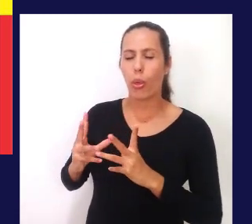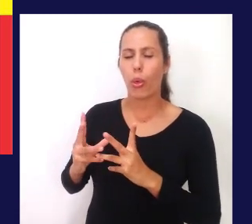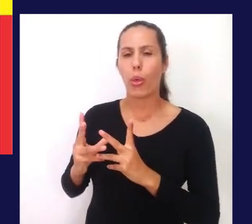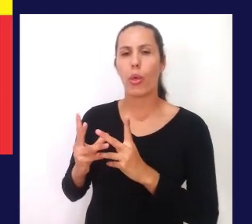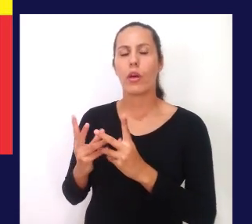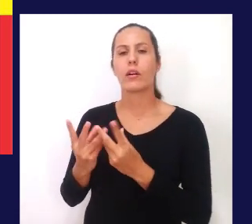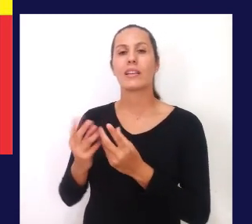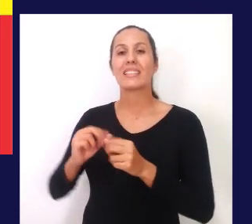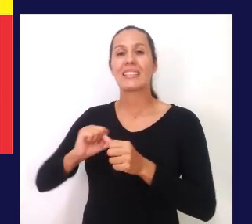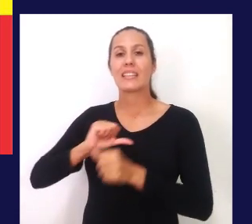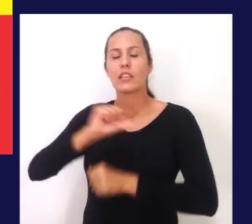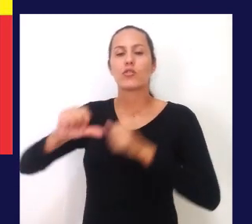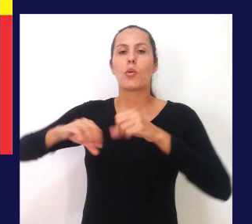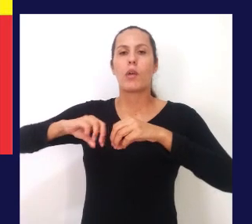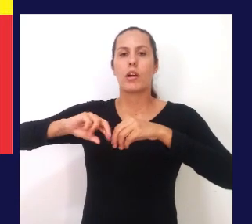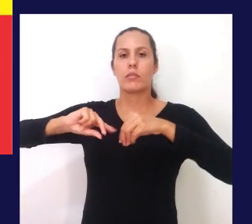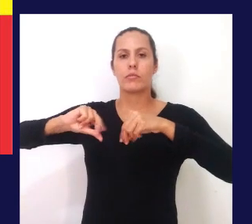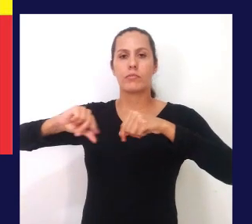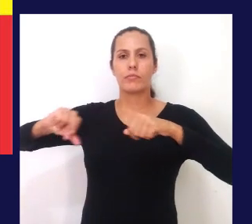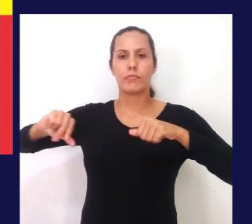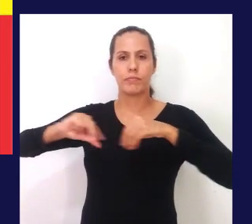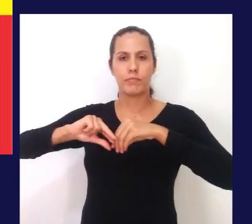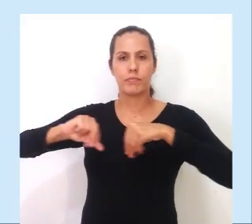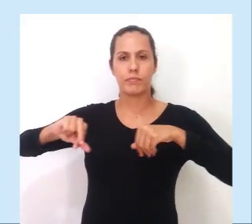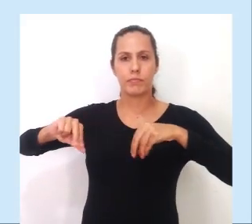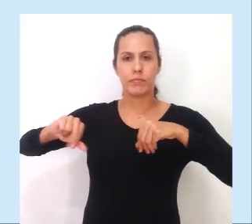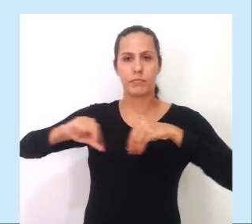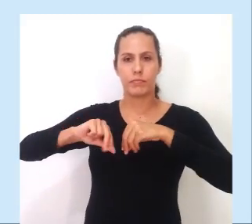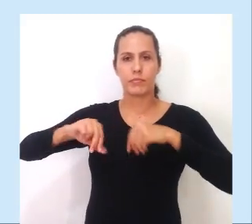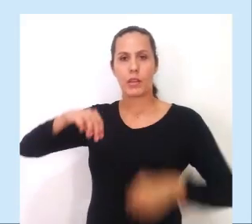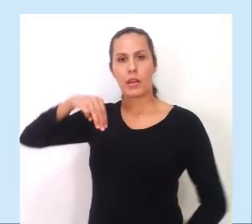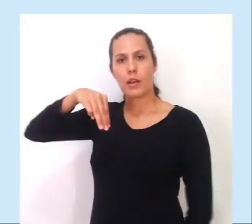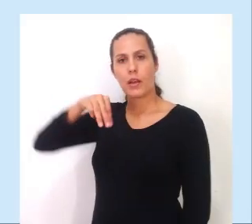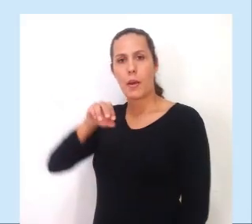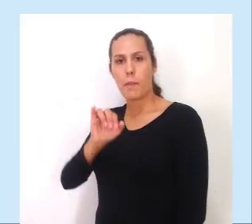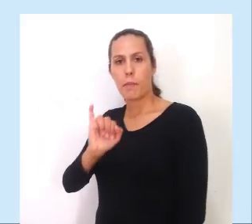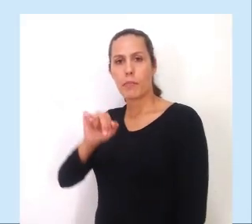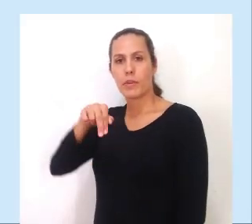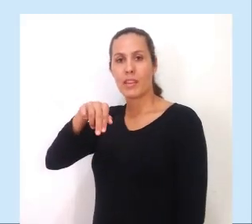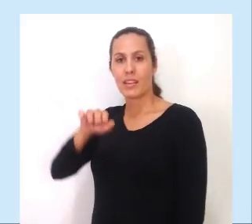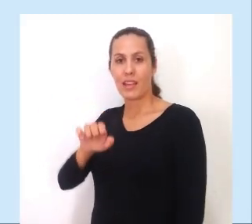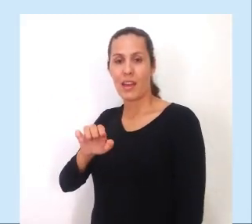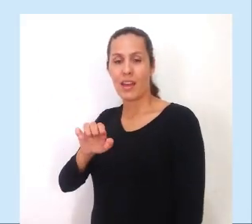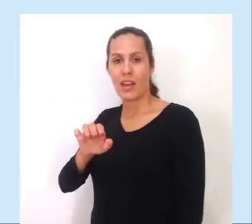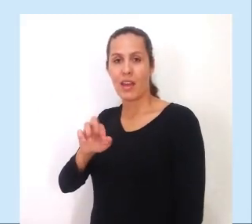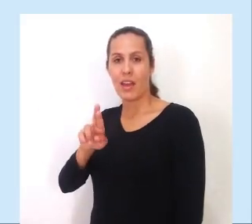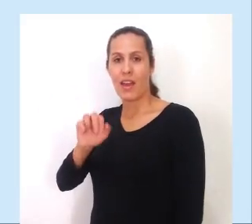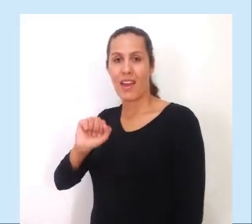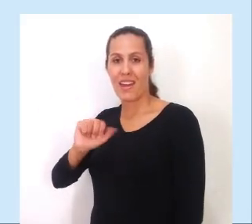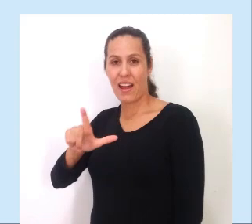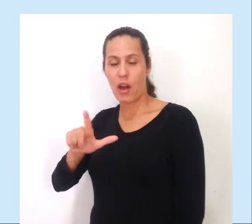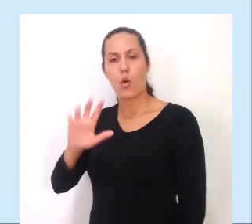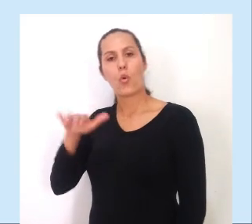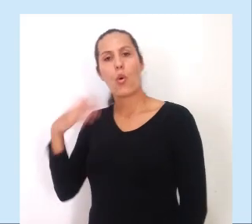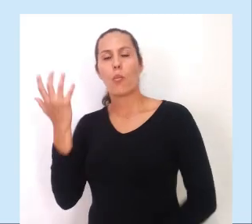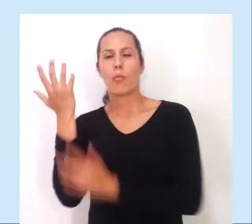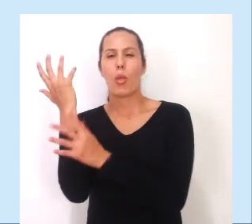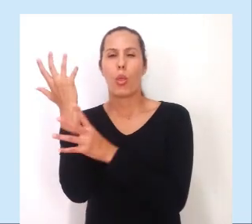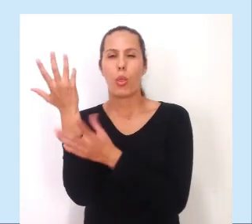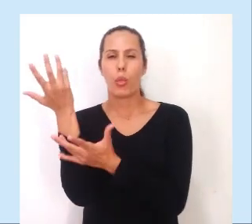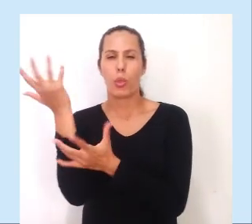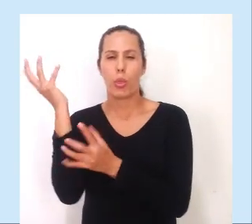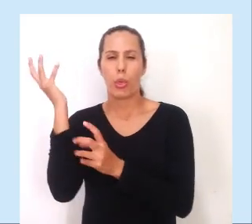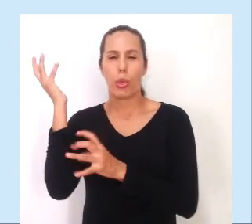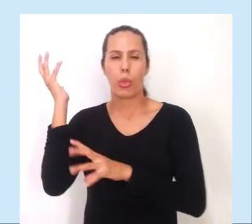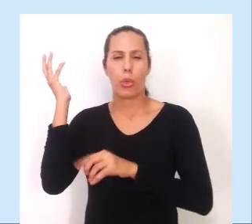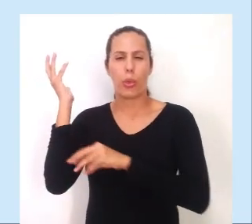mortais por um material mineral. Após milhares de anos, o fóssil ele vai ficar